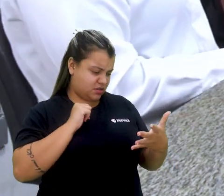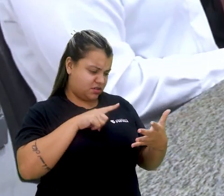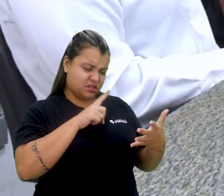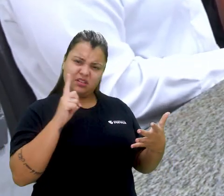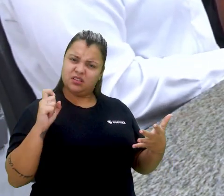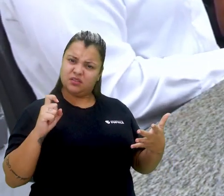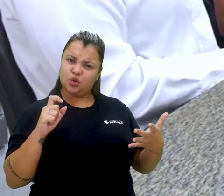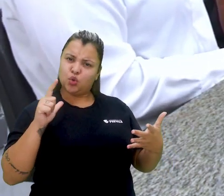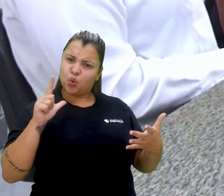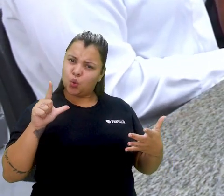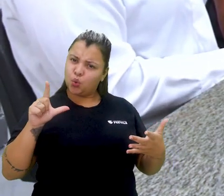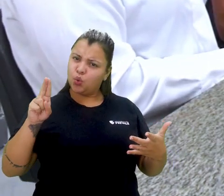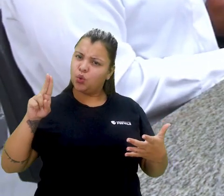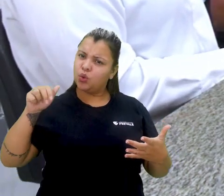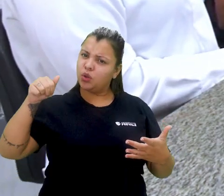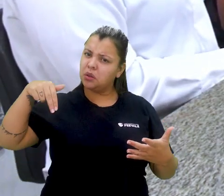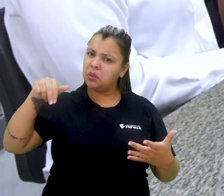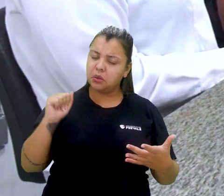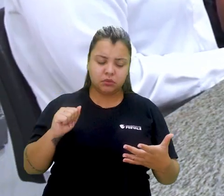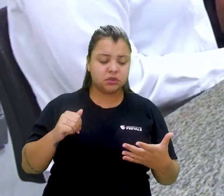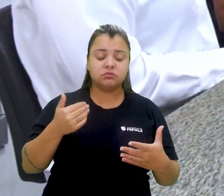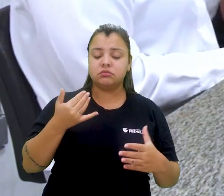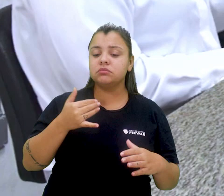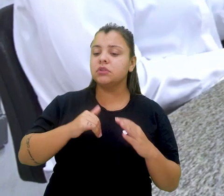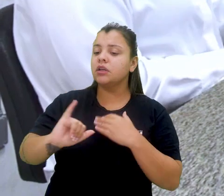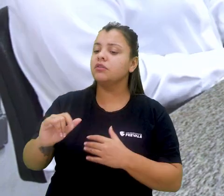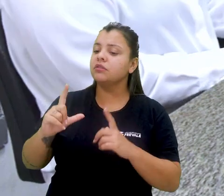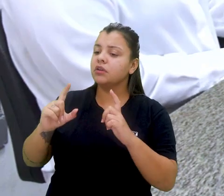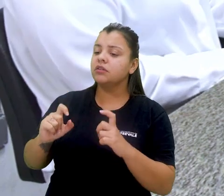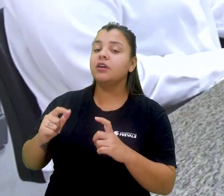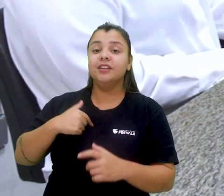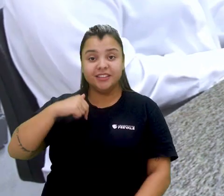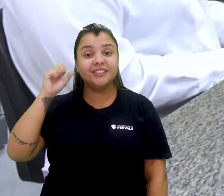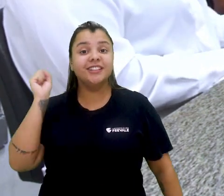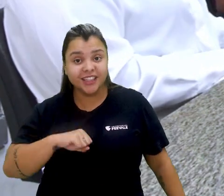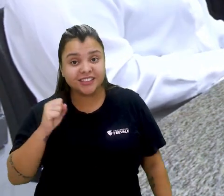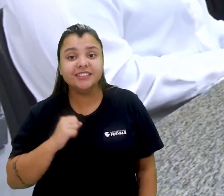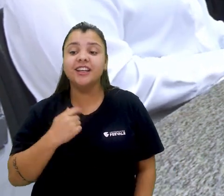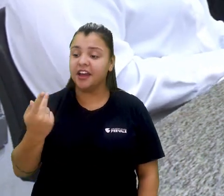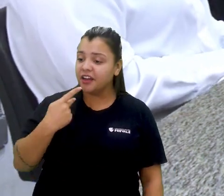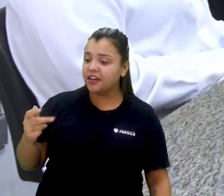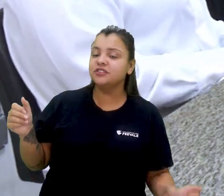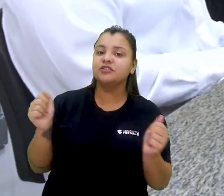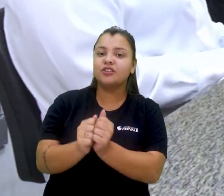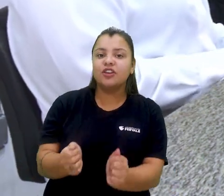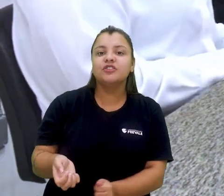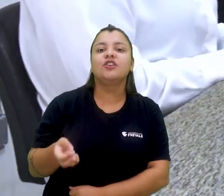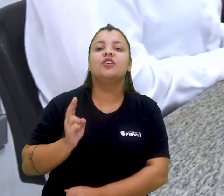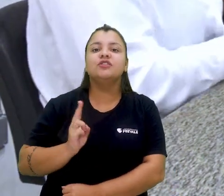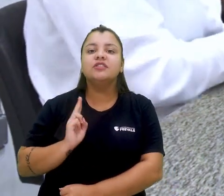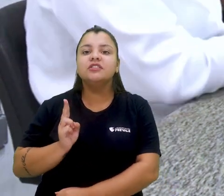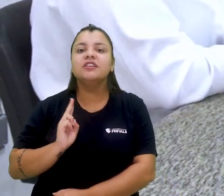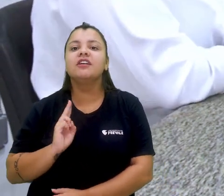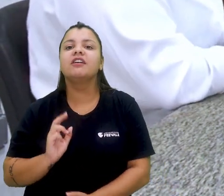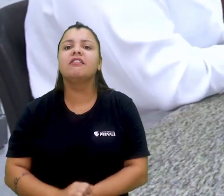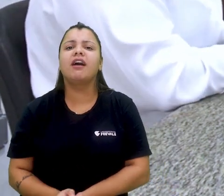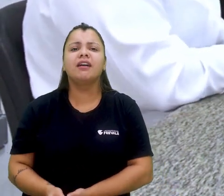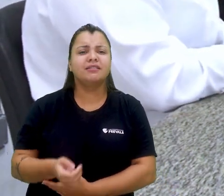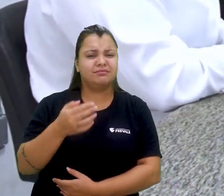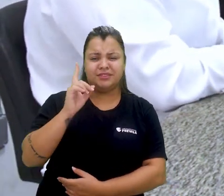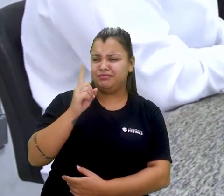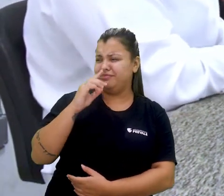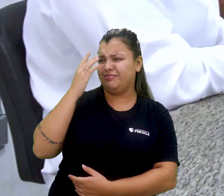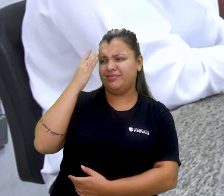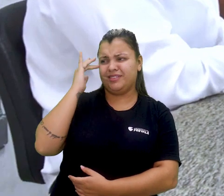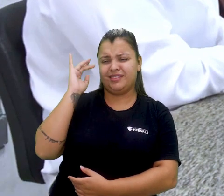mas essa aqui eu acho que é a Luana mandei uma mensagem para ela mandei a foto e ela dis sou eu Nós estava no Uruguai tal e eu nem me lembrava onde é que